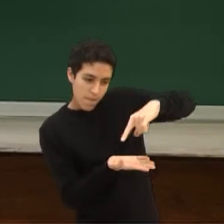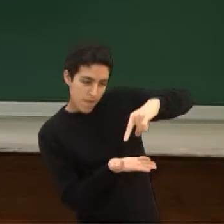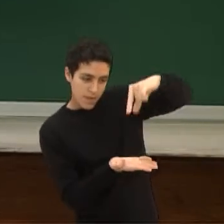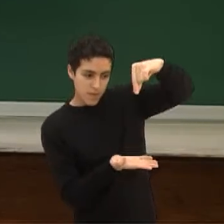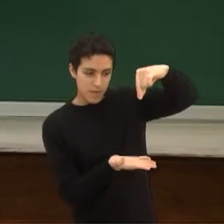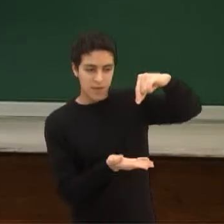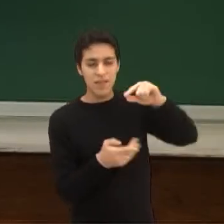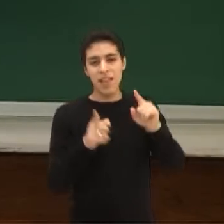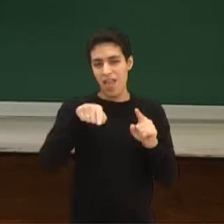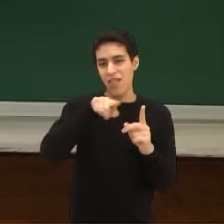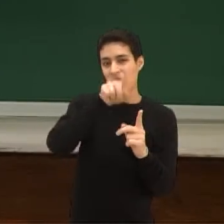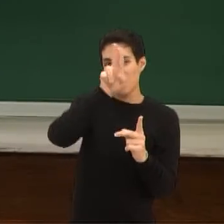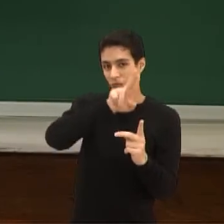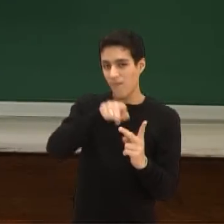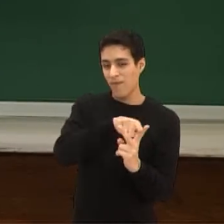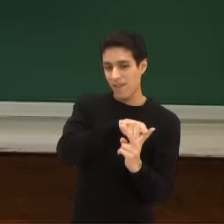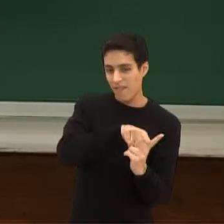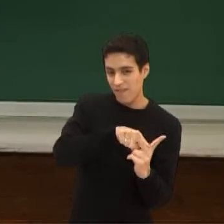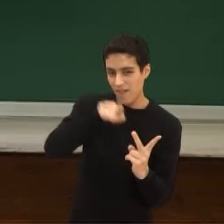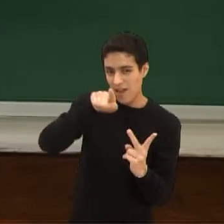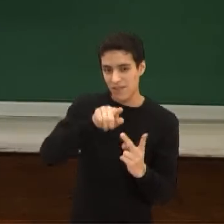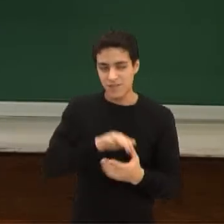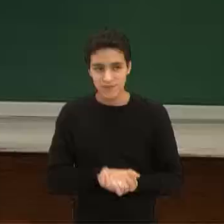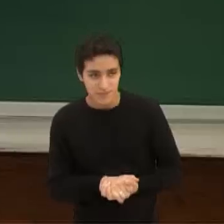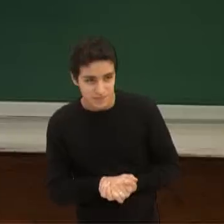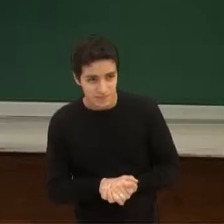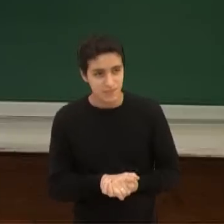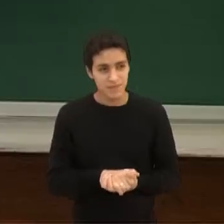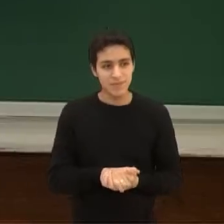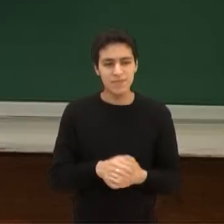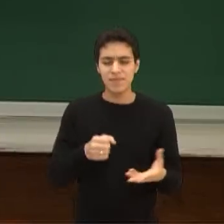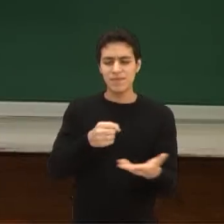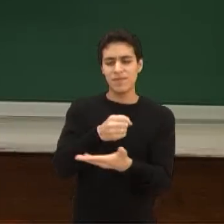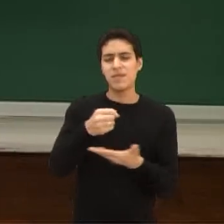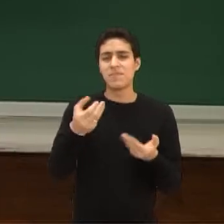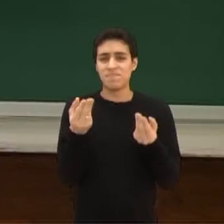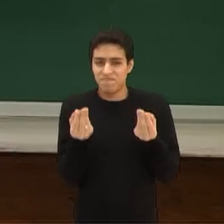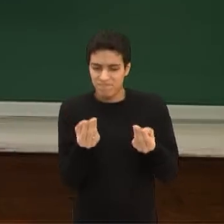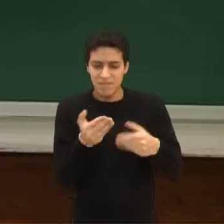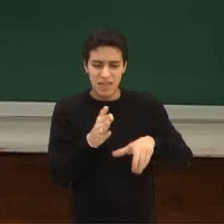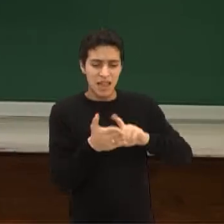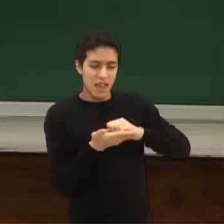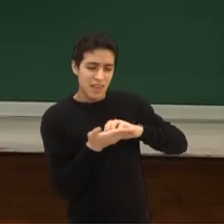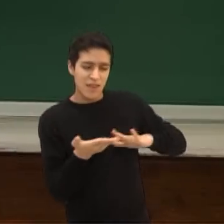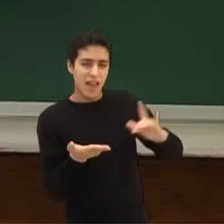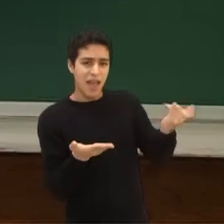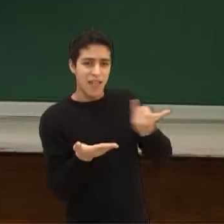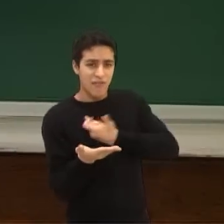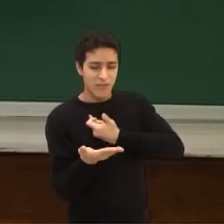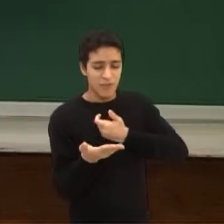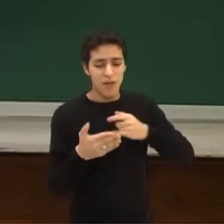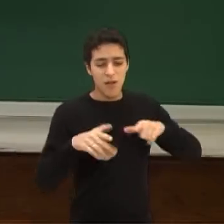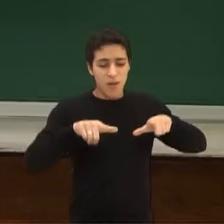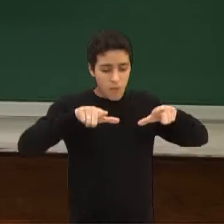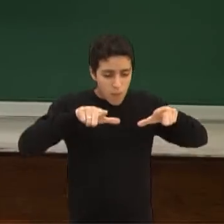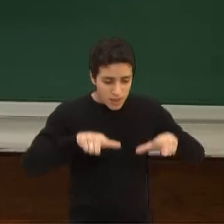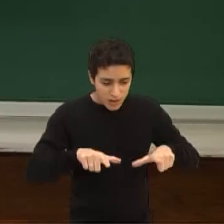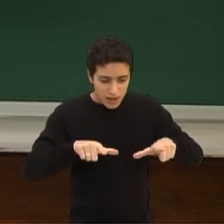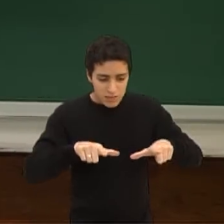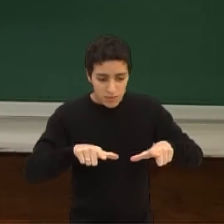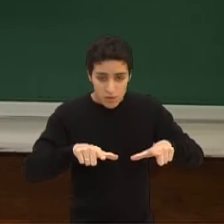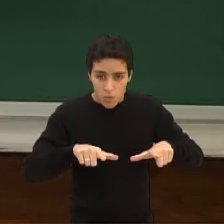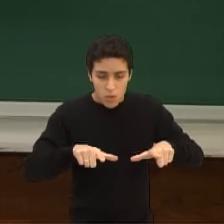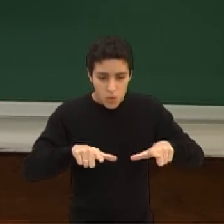o vértice, tudo bom? E a nossa base, o exercício já falou, que é quadrangular, em forma de